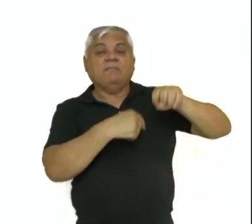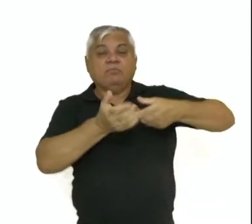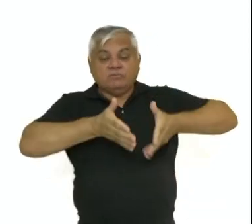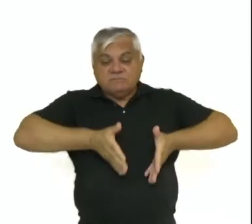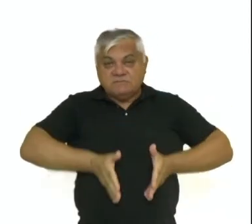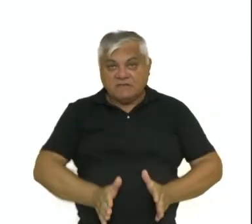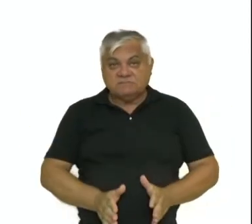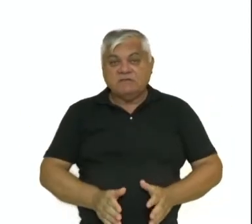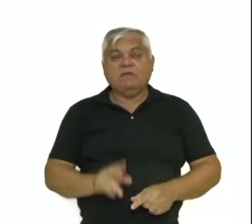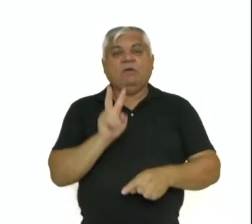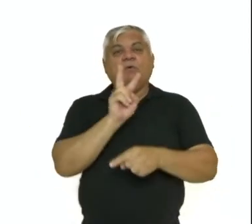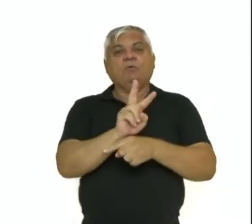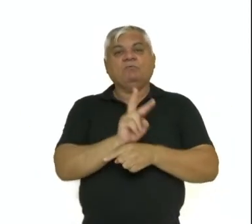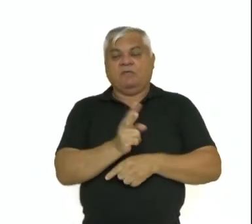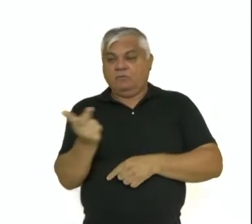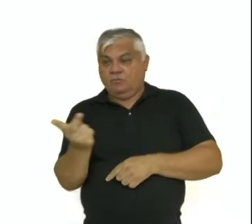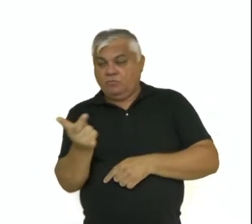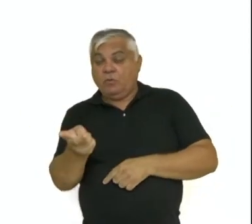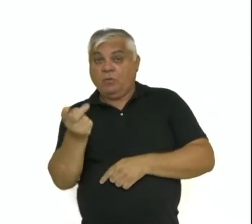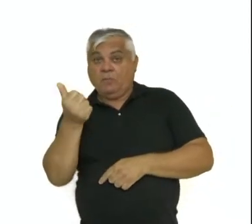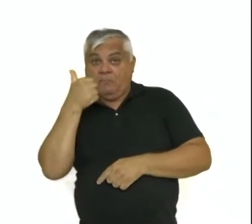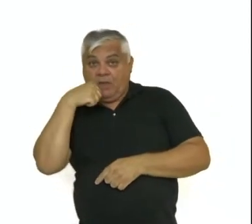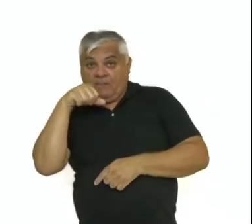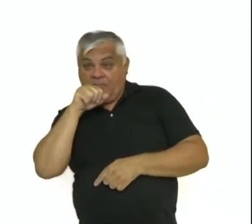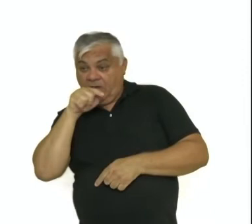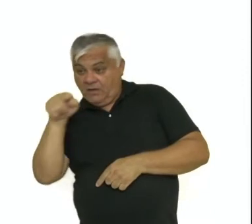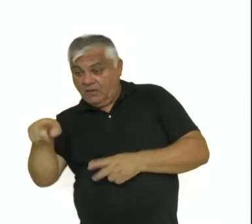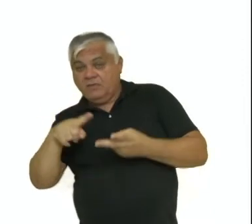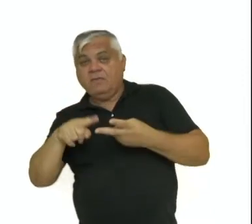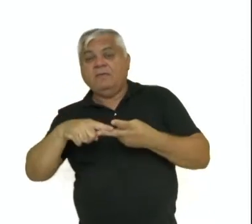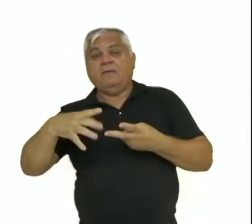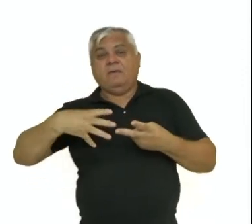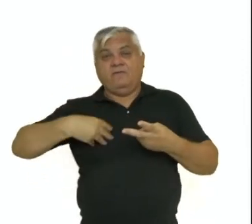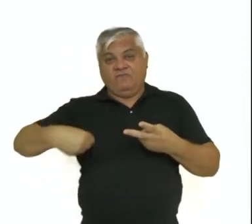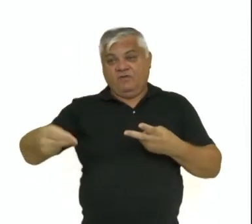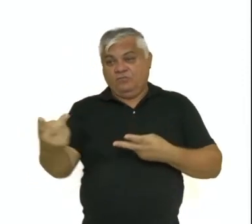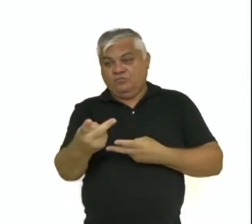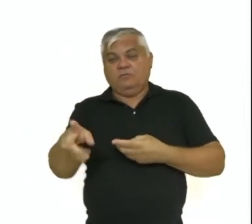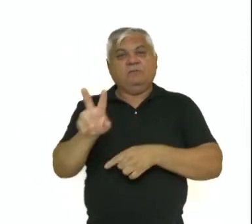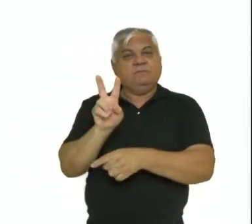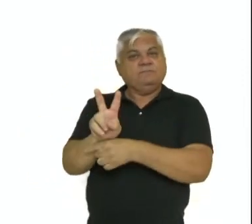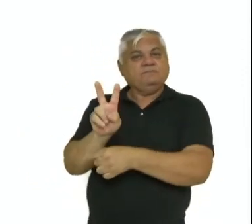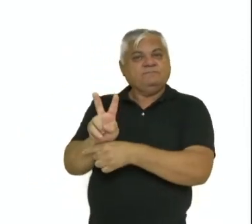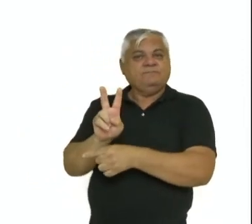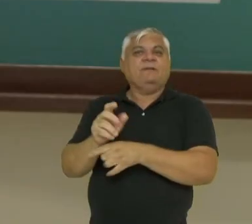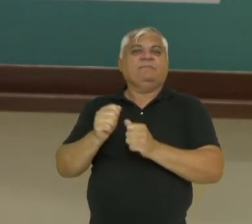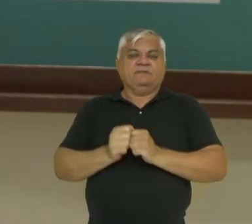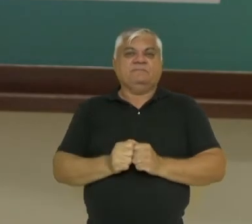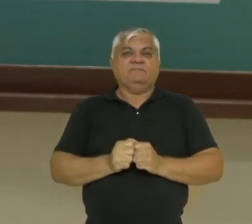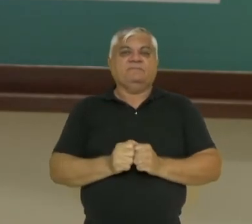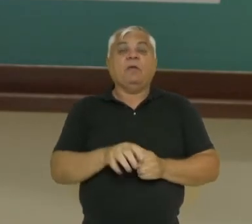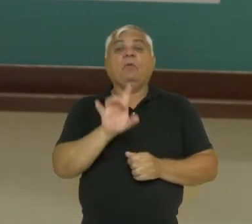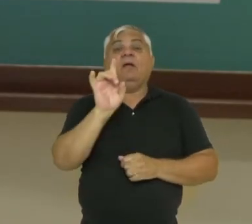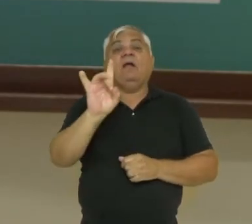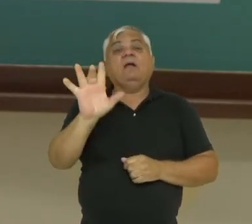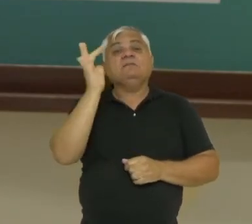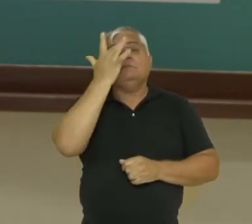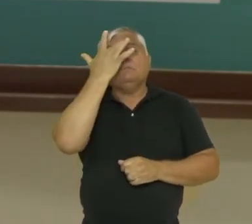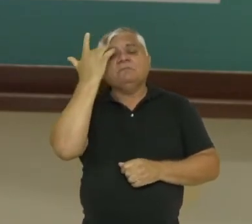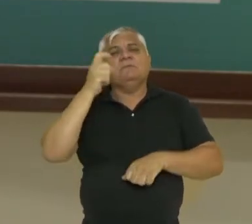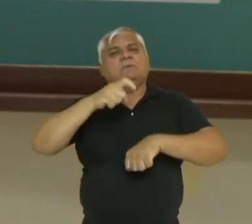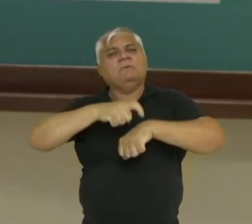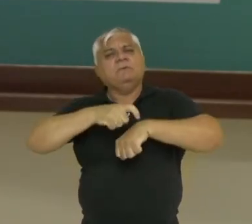recém-nascido. Muito importante, porque esse momento é único. Cada pessoa, né, recebe esse